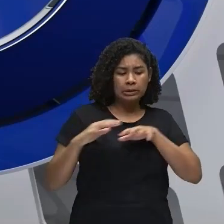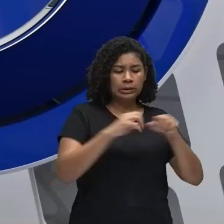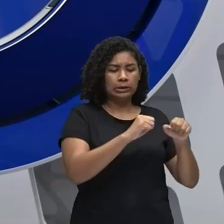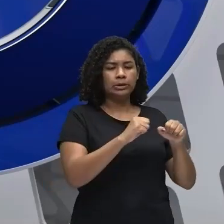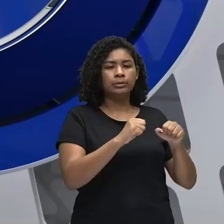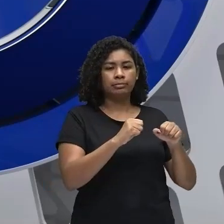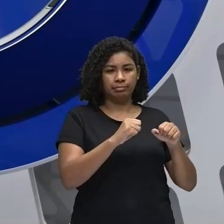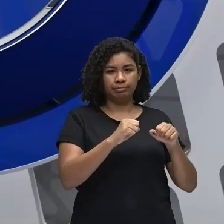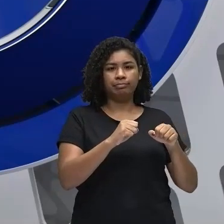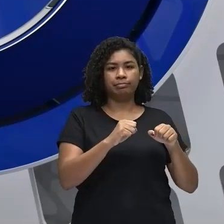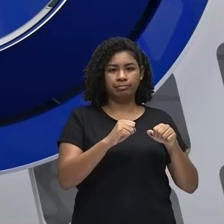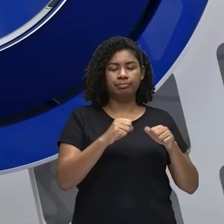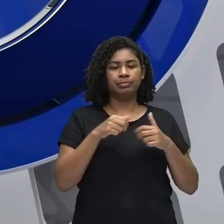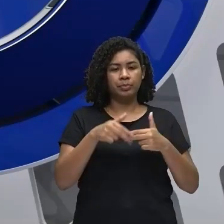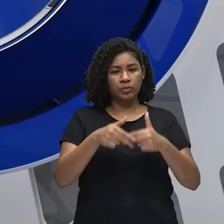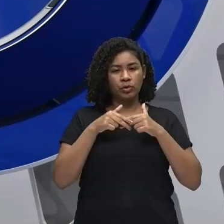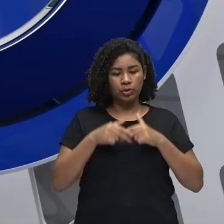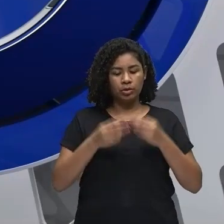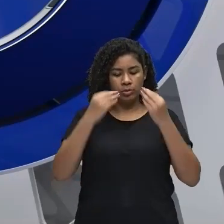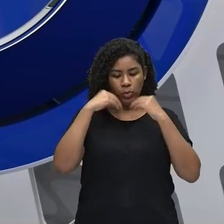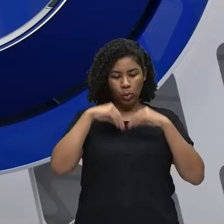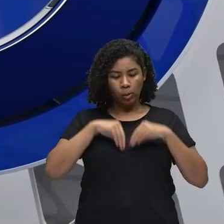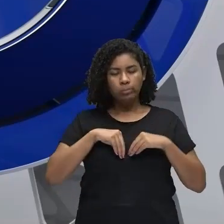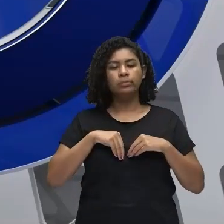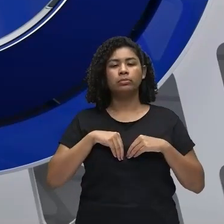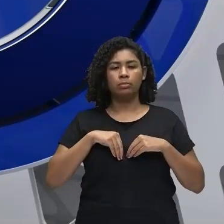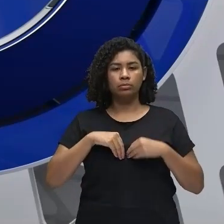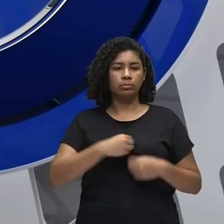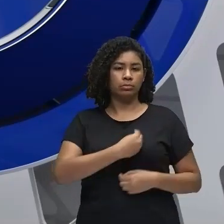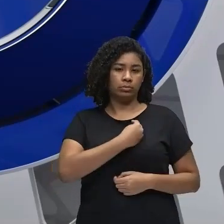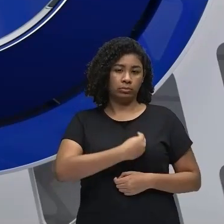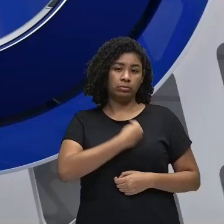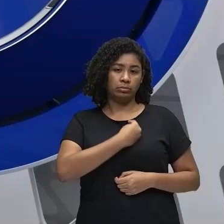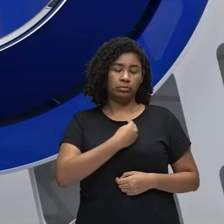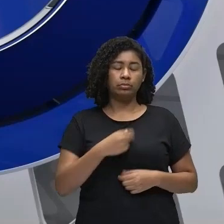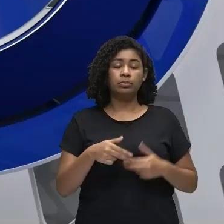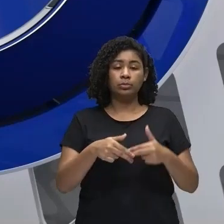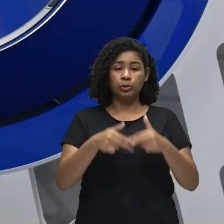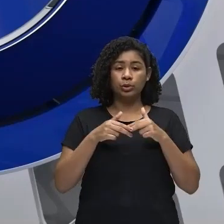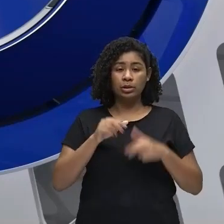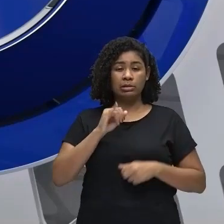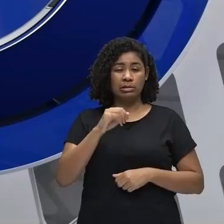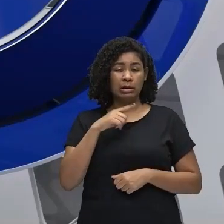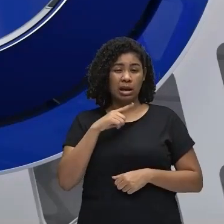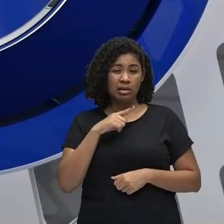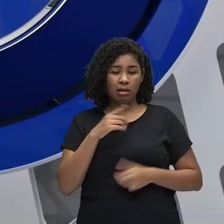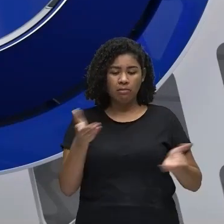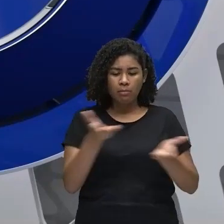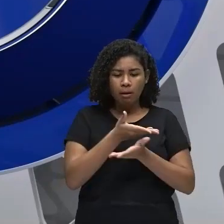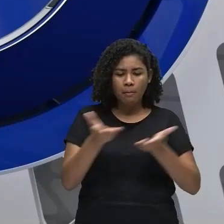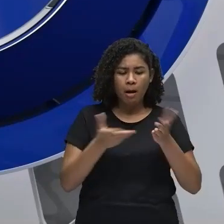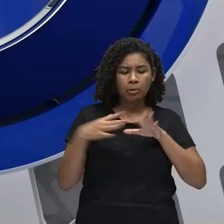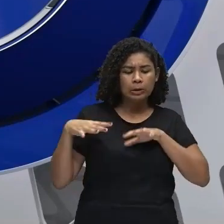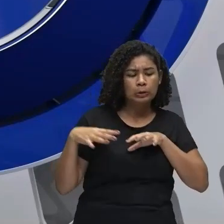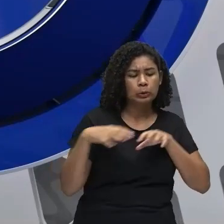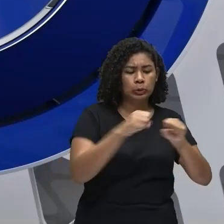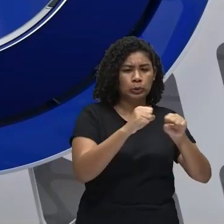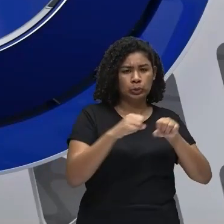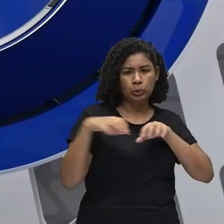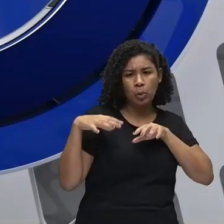daquele ser vivo para o seu alimento. Então, quando há essa relação de predatismo,